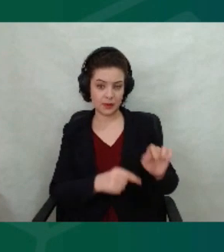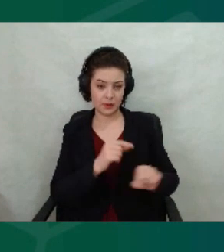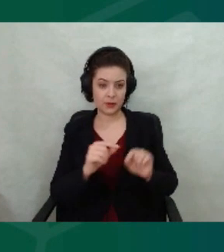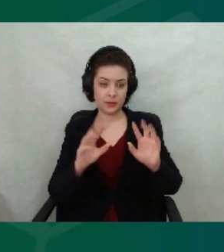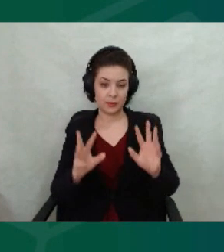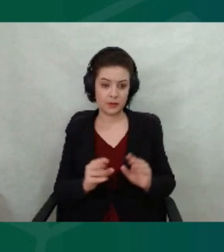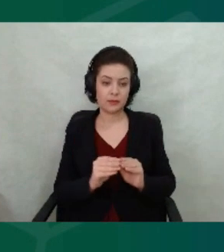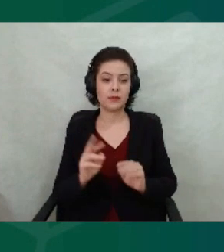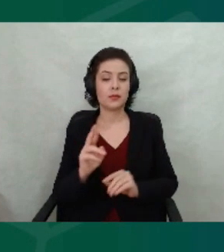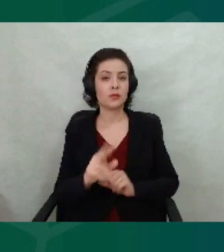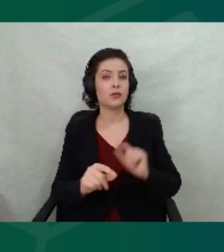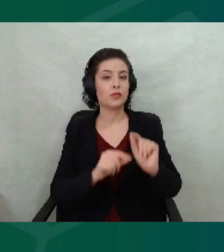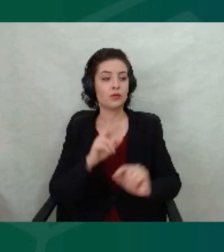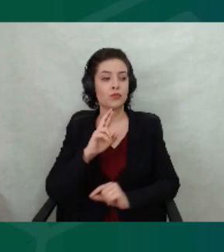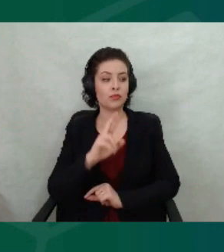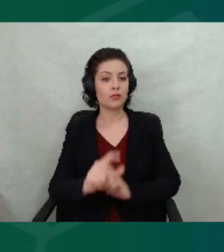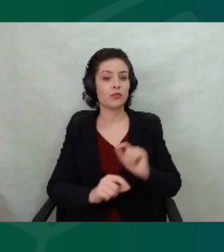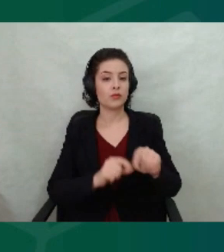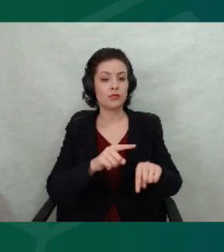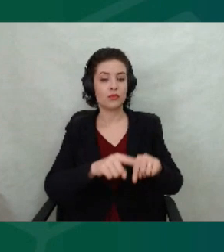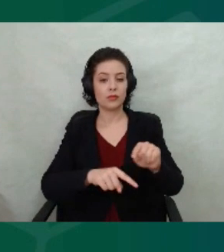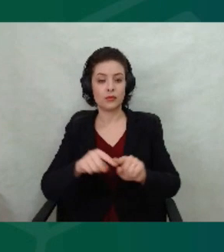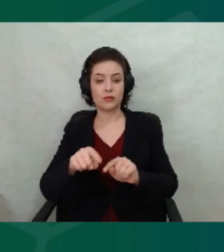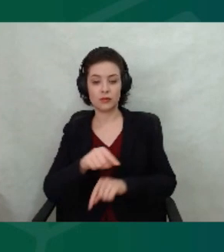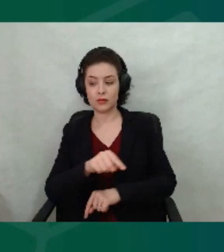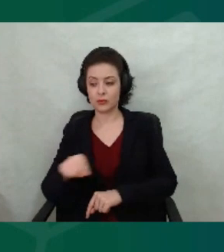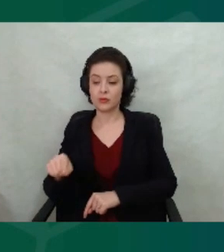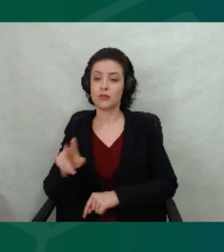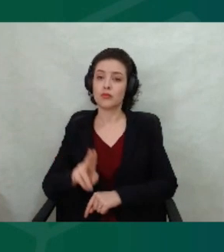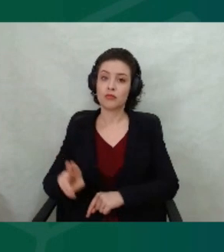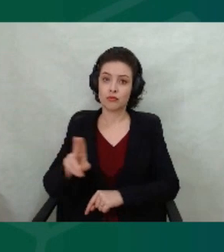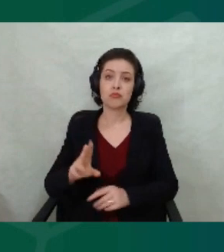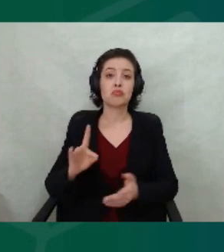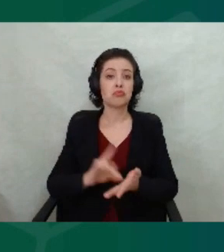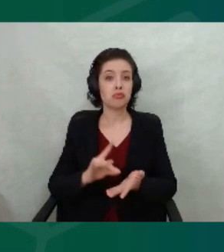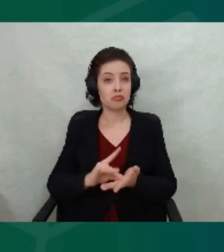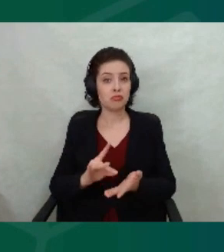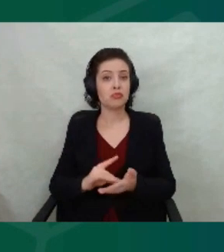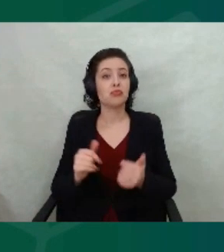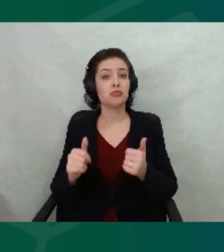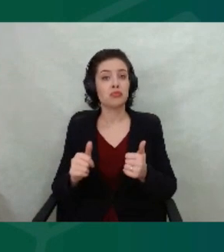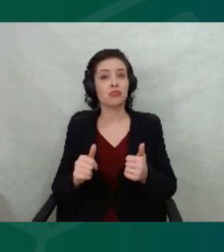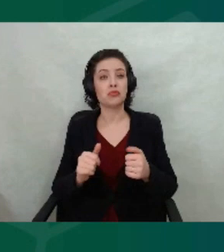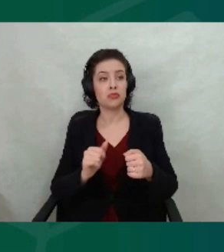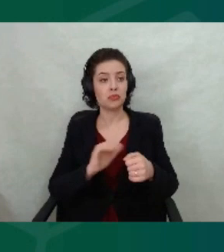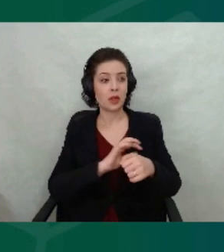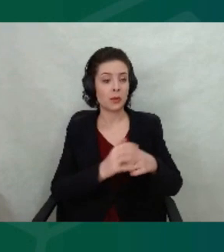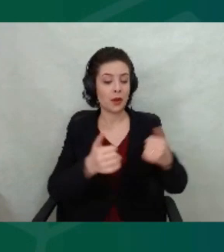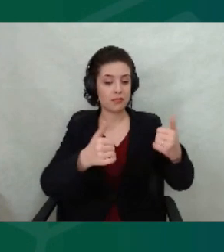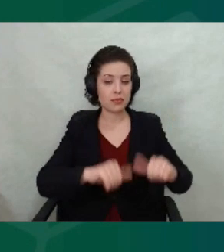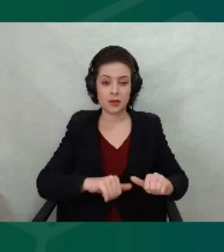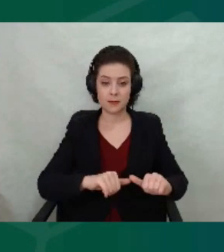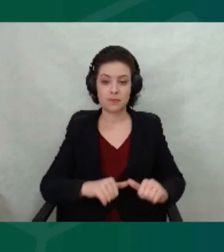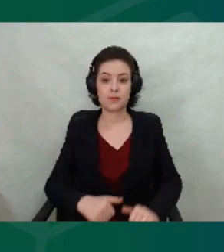de que todos esses produtos que foram utilizados, eles foram eficazes para a inativação do coronavírus. Pode passar para o